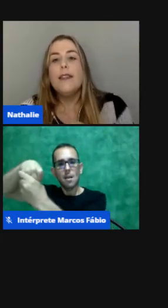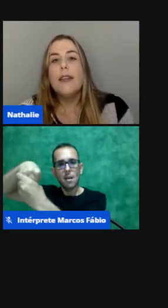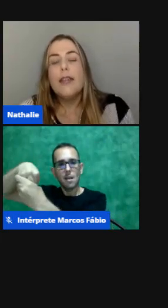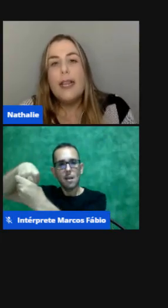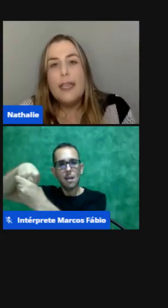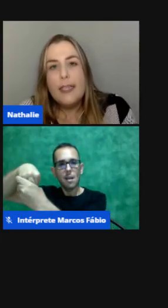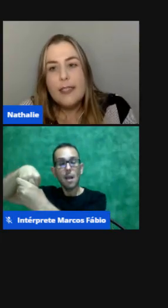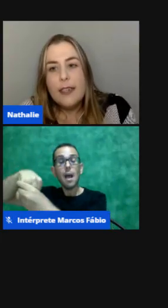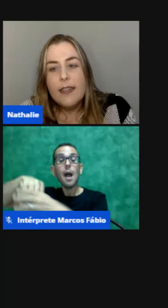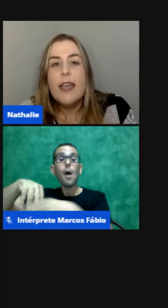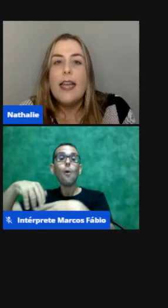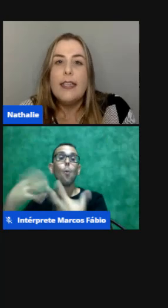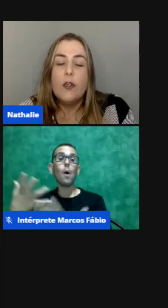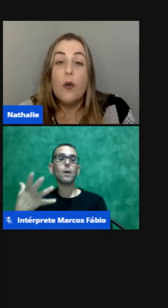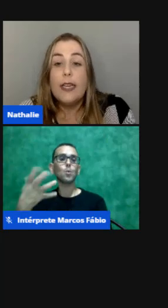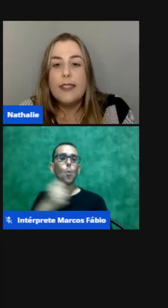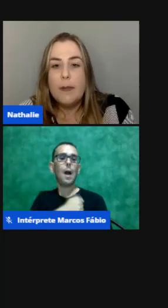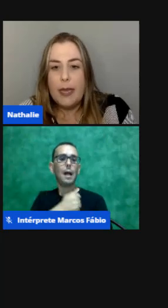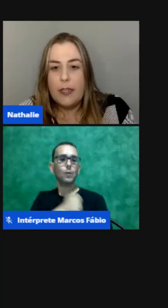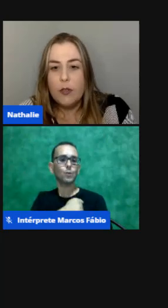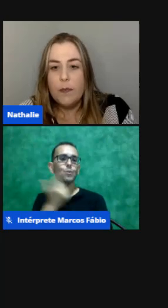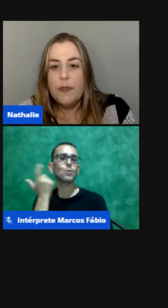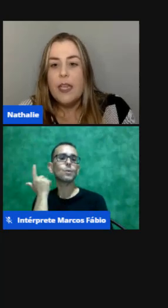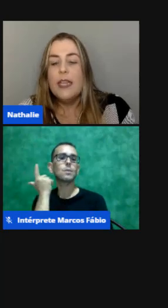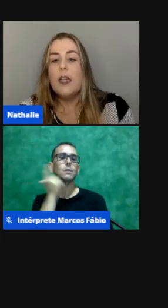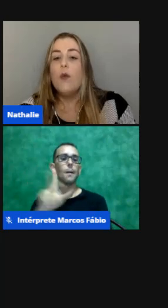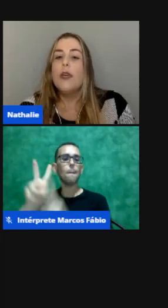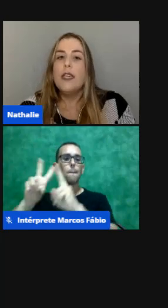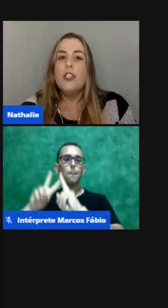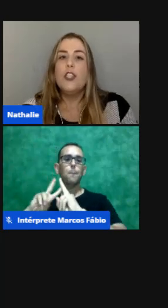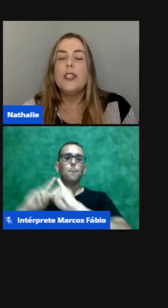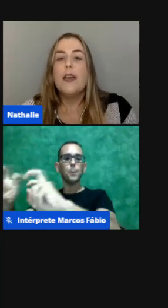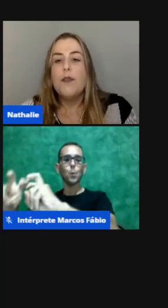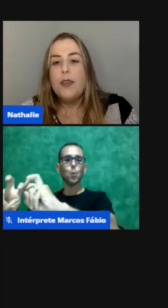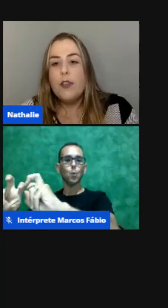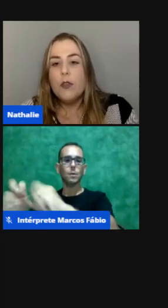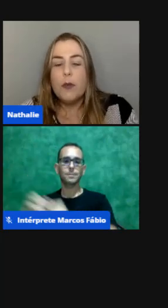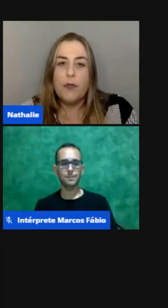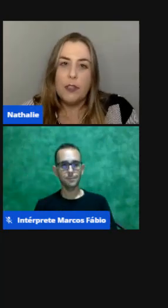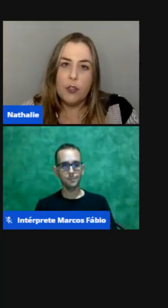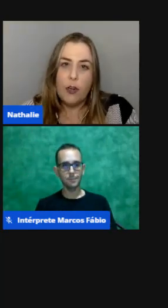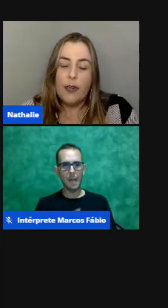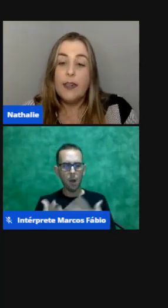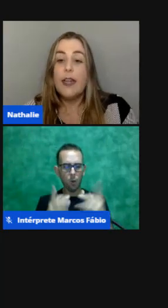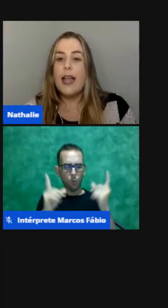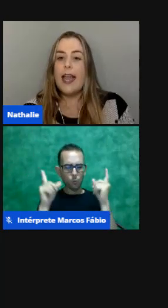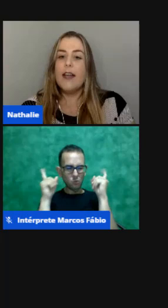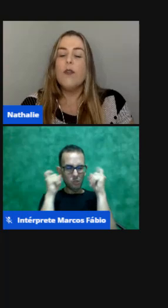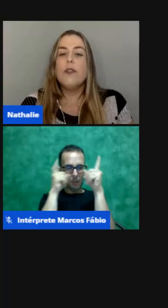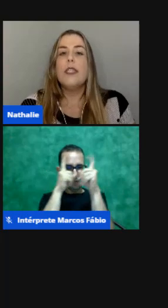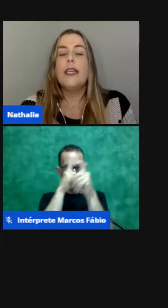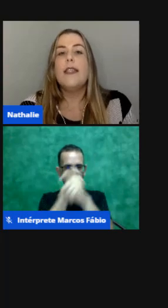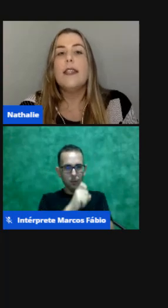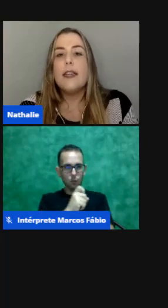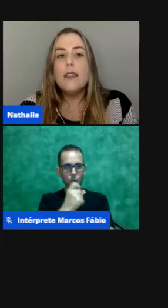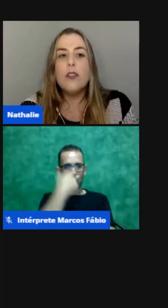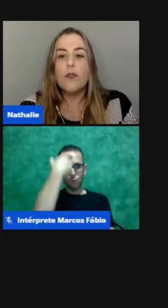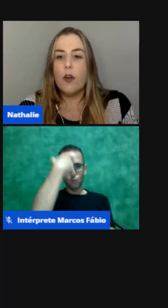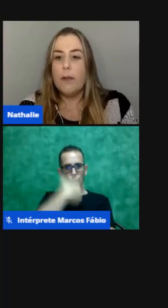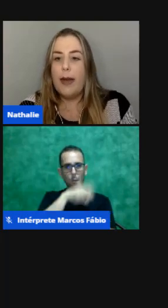aluno internaliza esse conhecimento. Então, o grande desafio do professor é